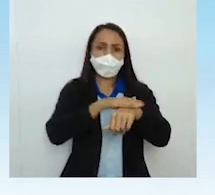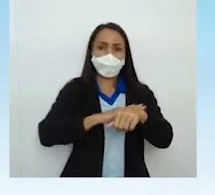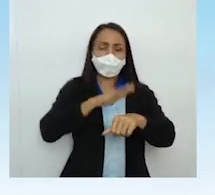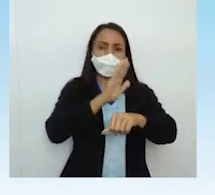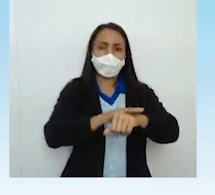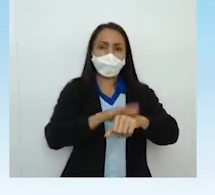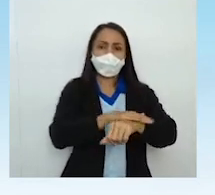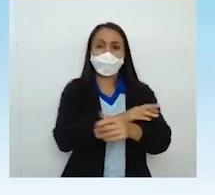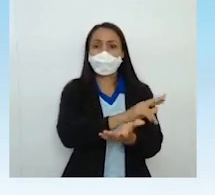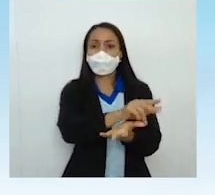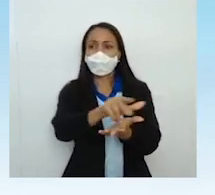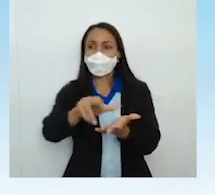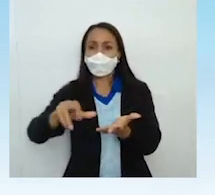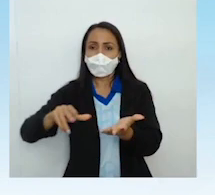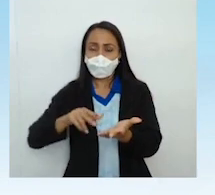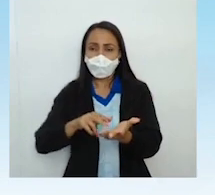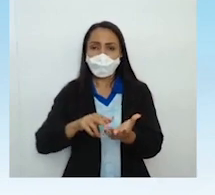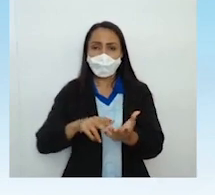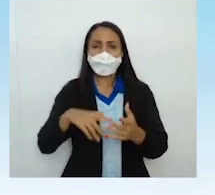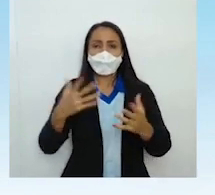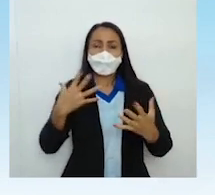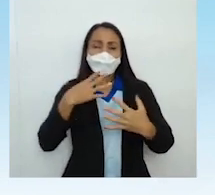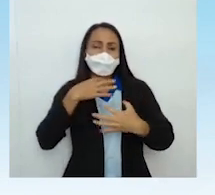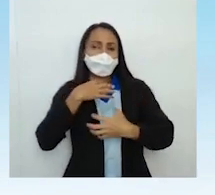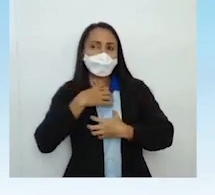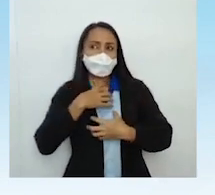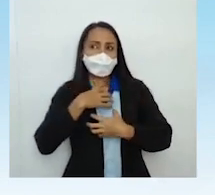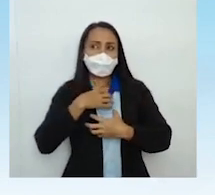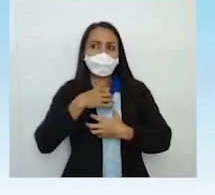dá aquela sensação de